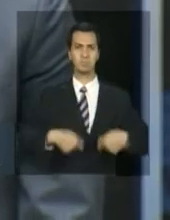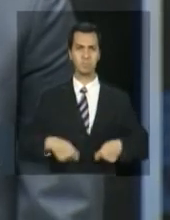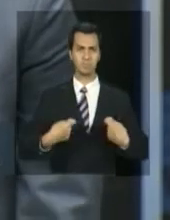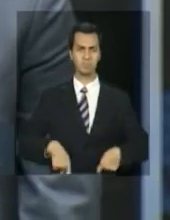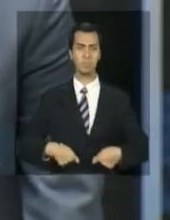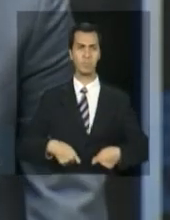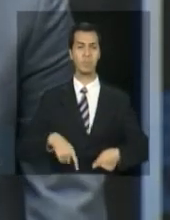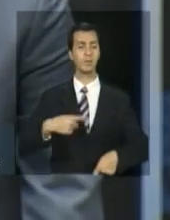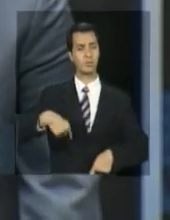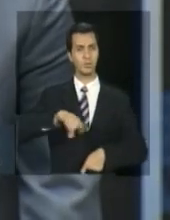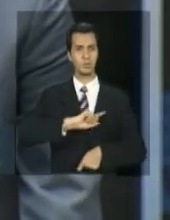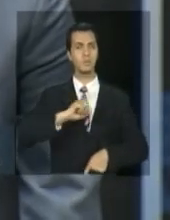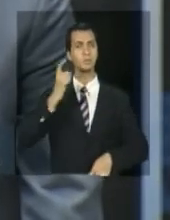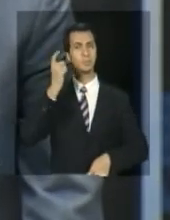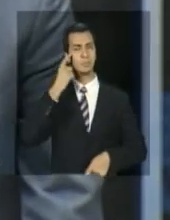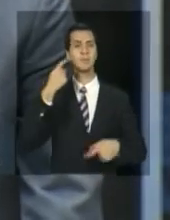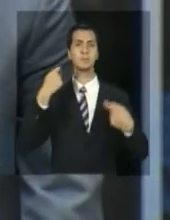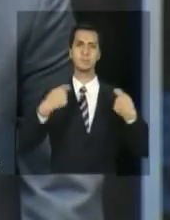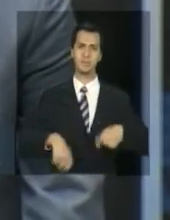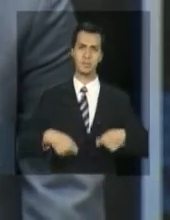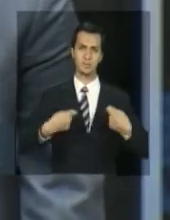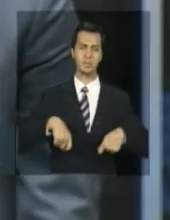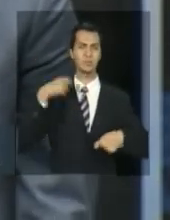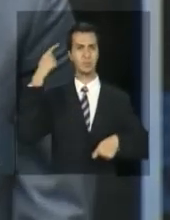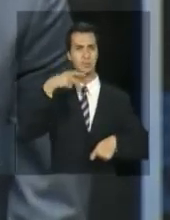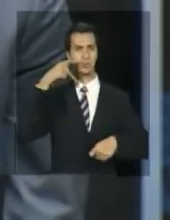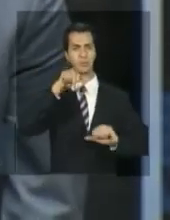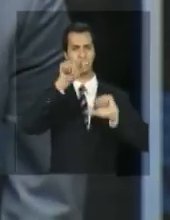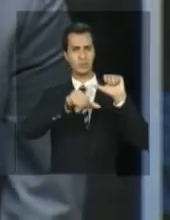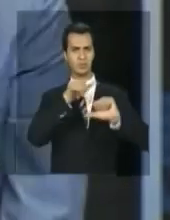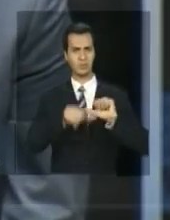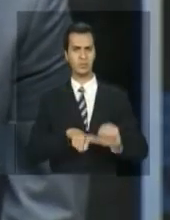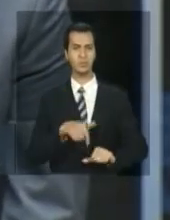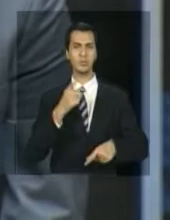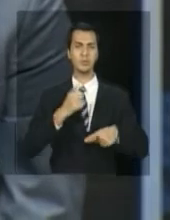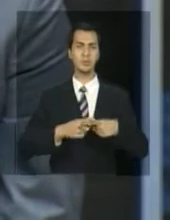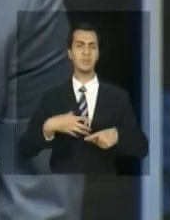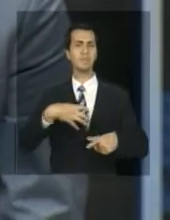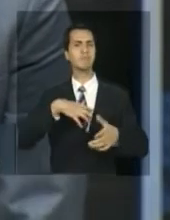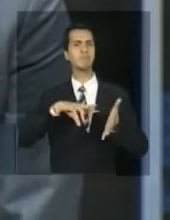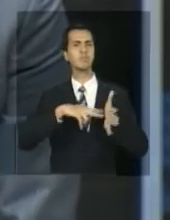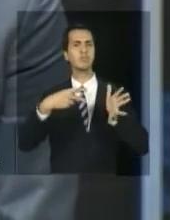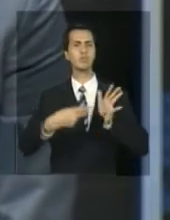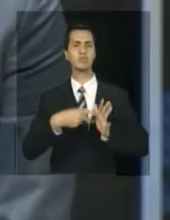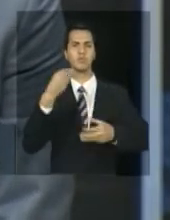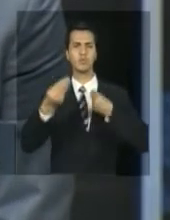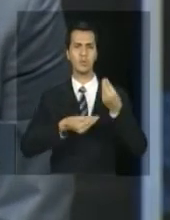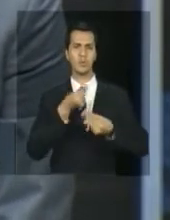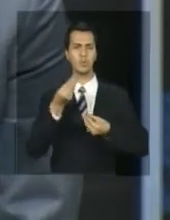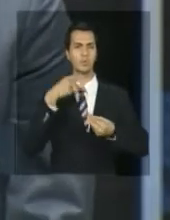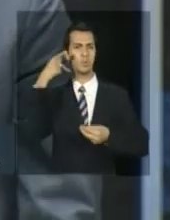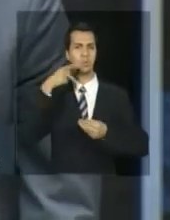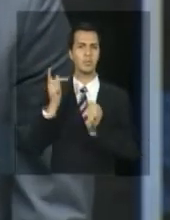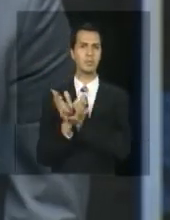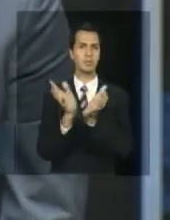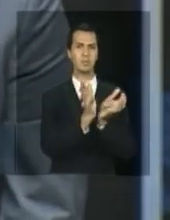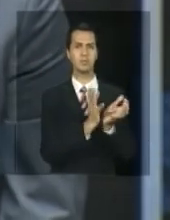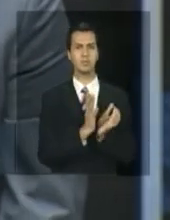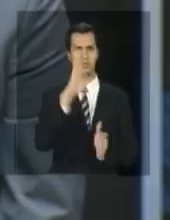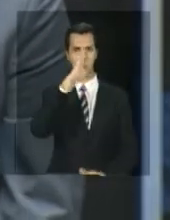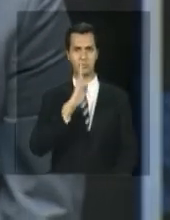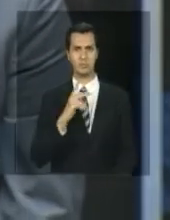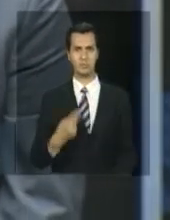necessárias mudanças que fortaleçam o sentido programático dos partidos